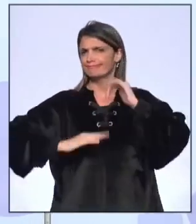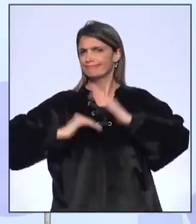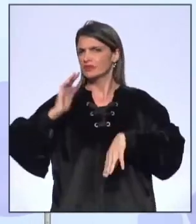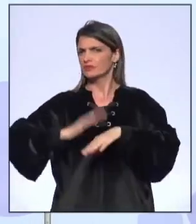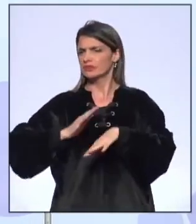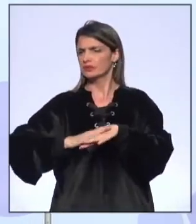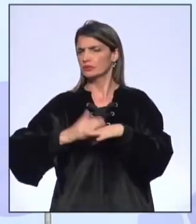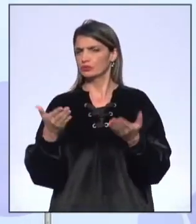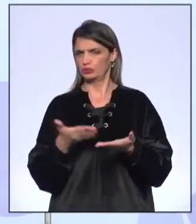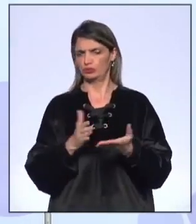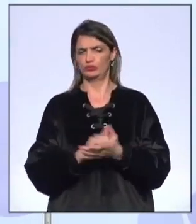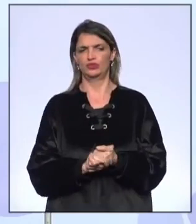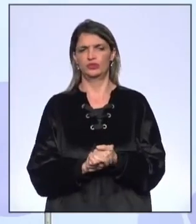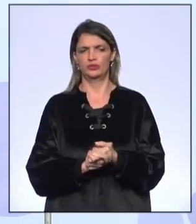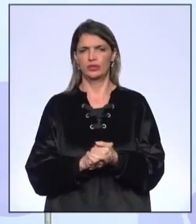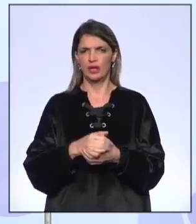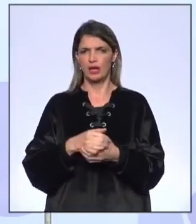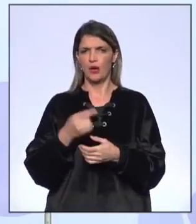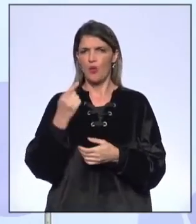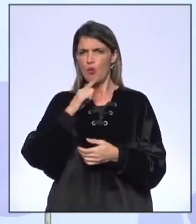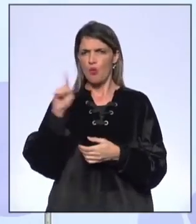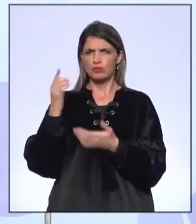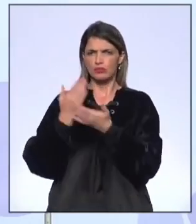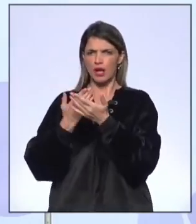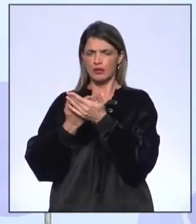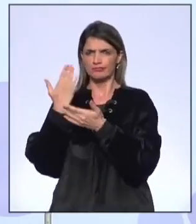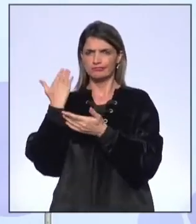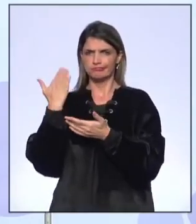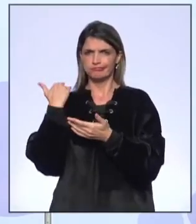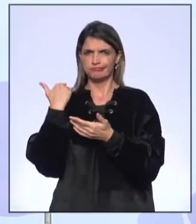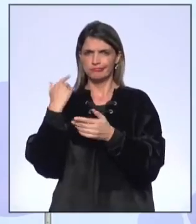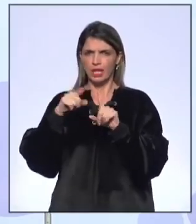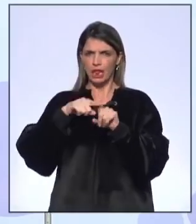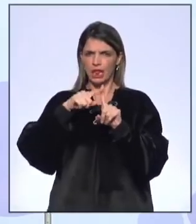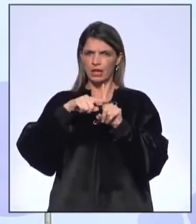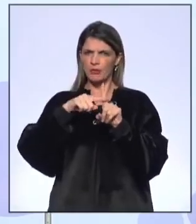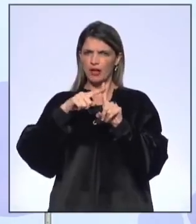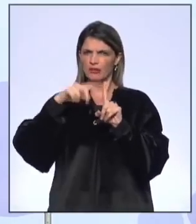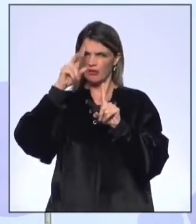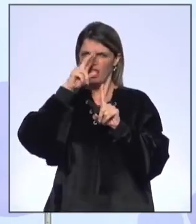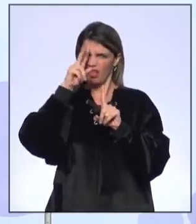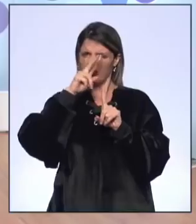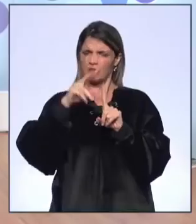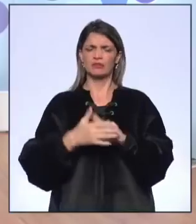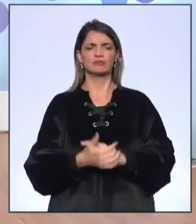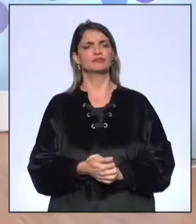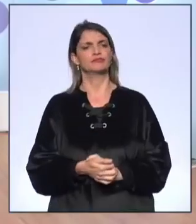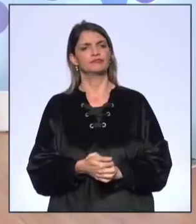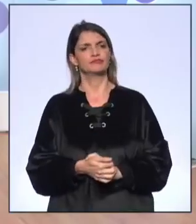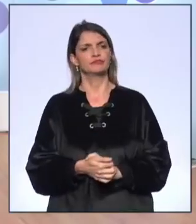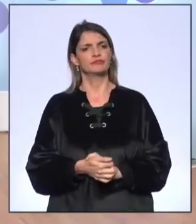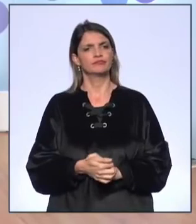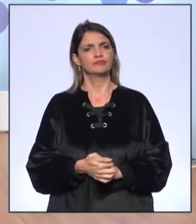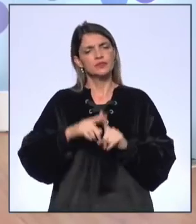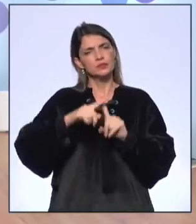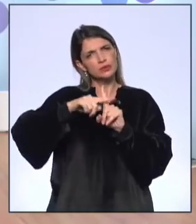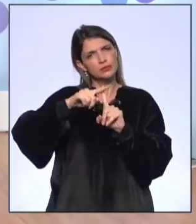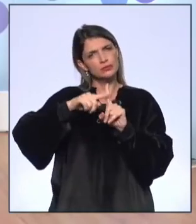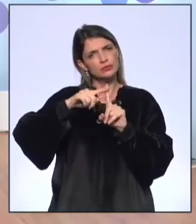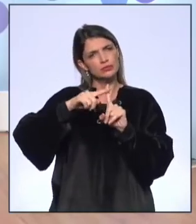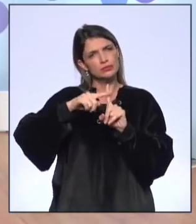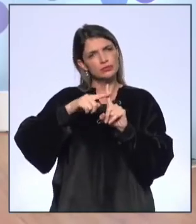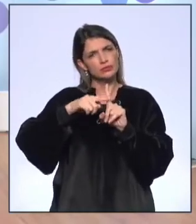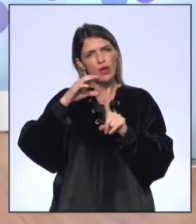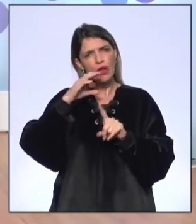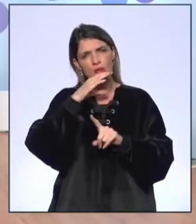hoje. Lembrando que na última aula trabalhamos a questão da temperatura, não foi, Carol? Perfeito. Temperatura, conceito de calor, não